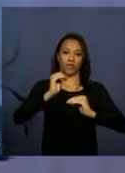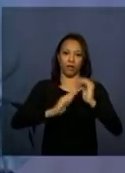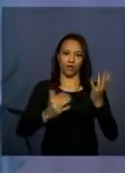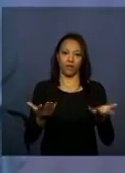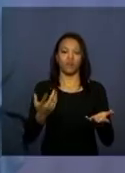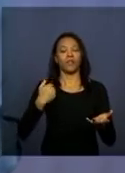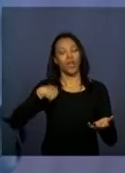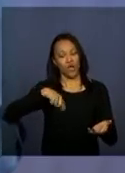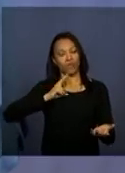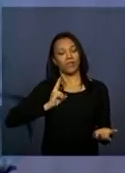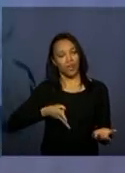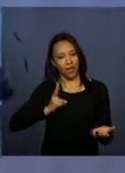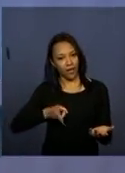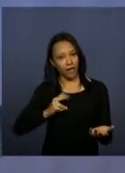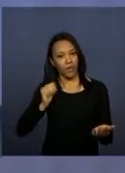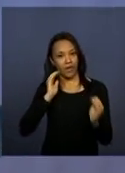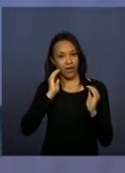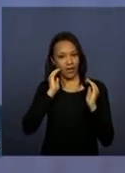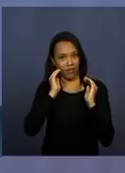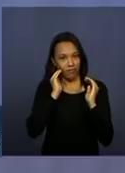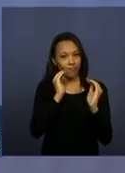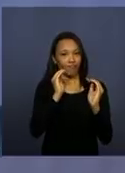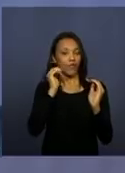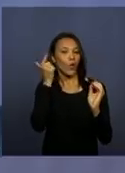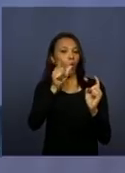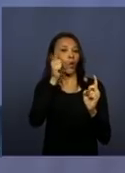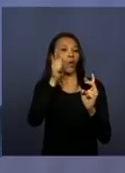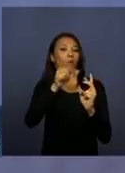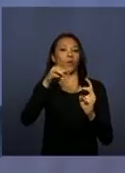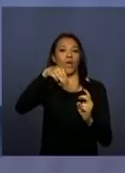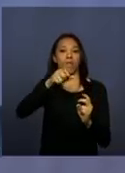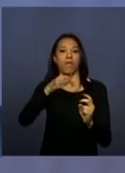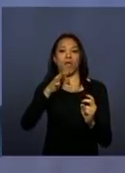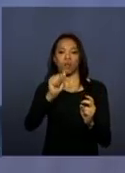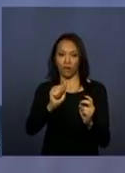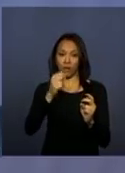sempre cumprindo as metas que nós acordamos aqui